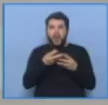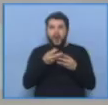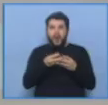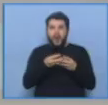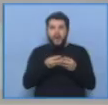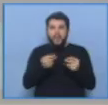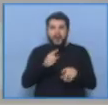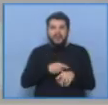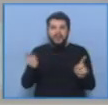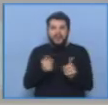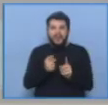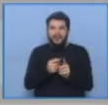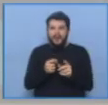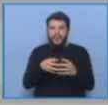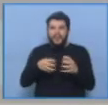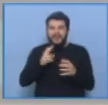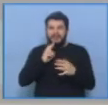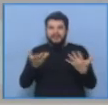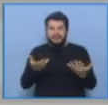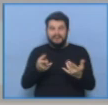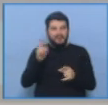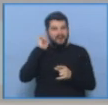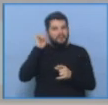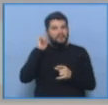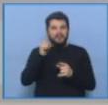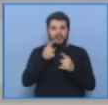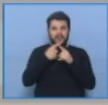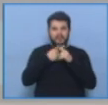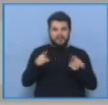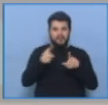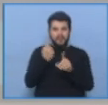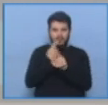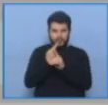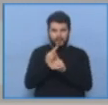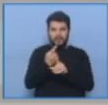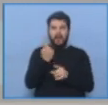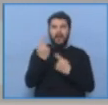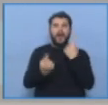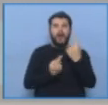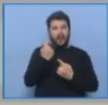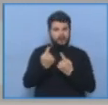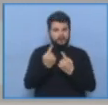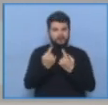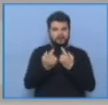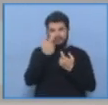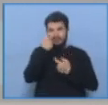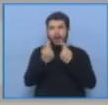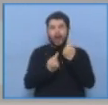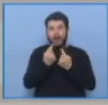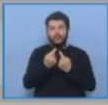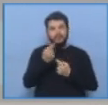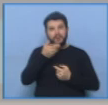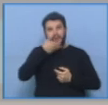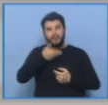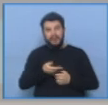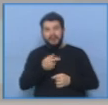assim em tão pouco tempo, mas eu acho que é importante de distinguir as coisas, não é? Muitas vezes, e isso também alguns